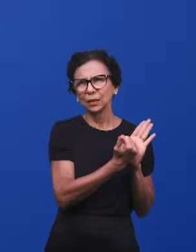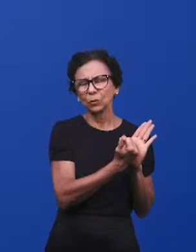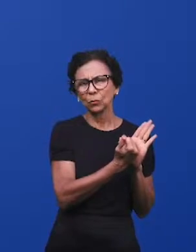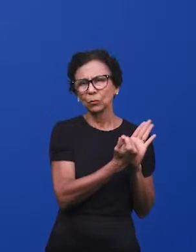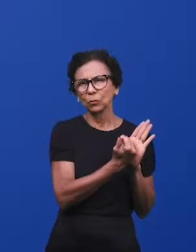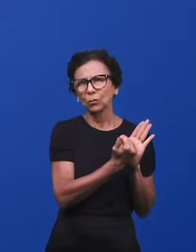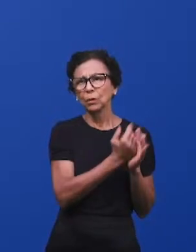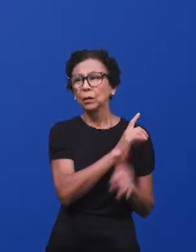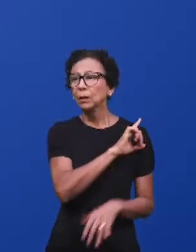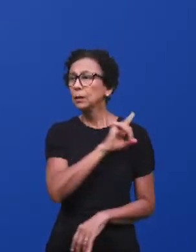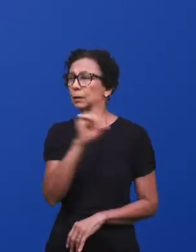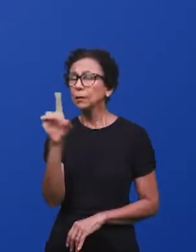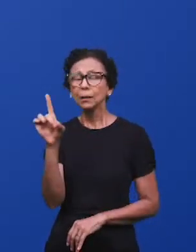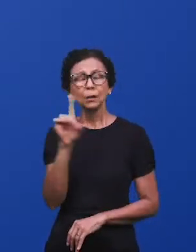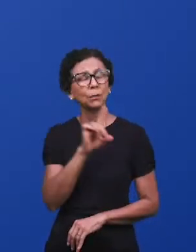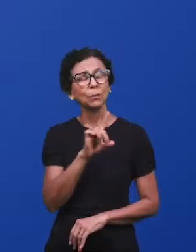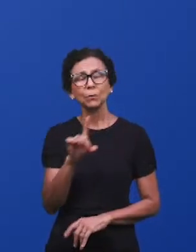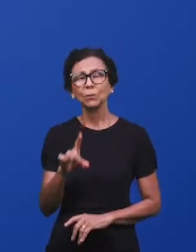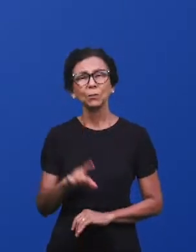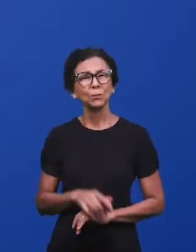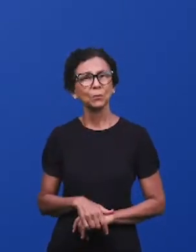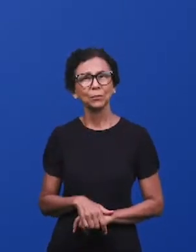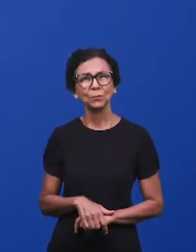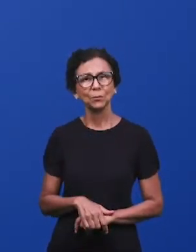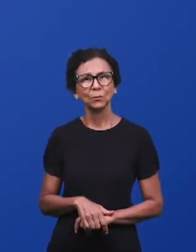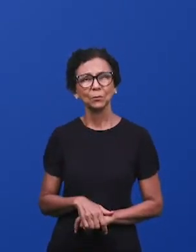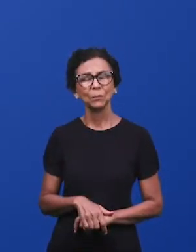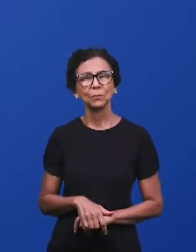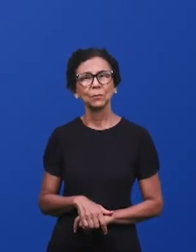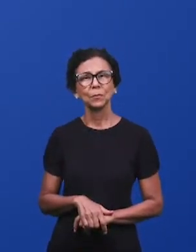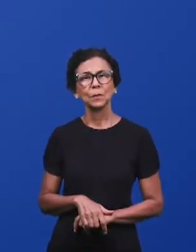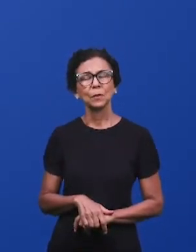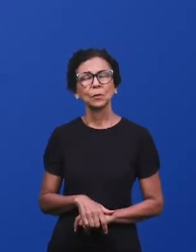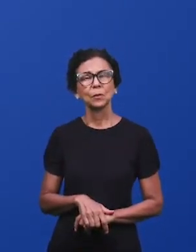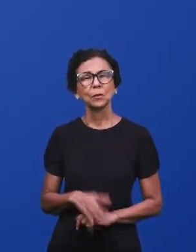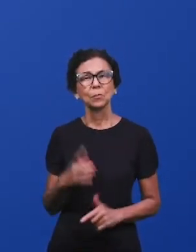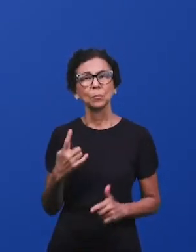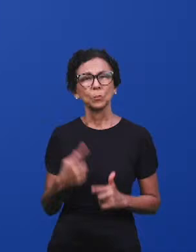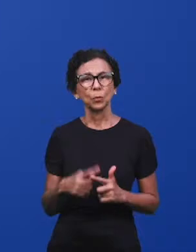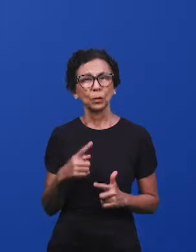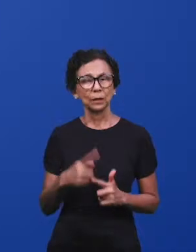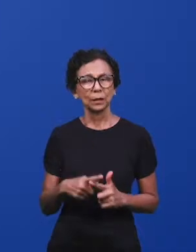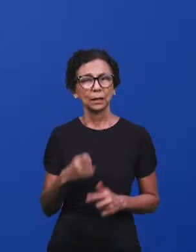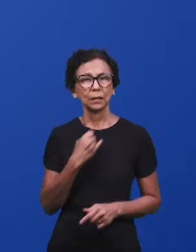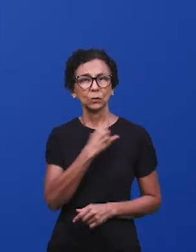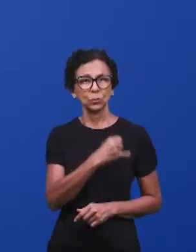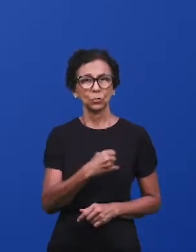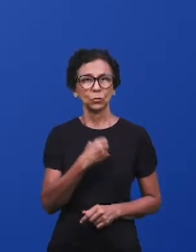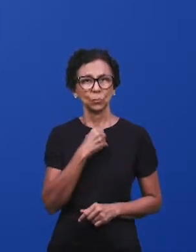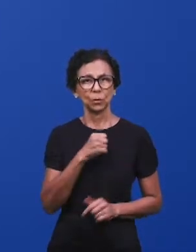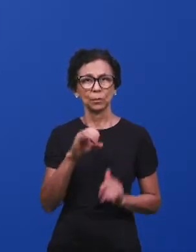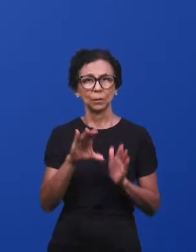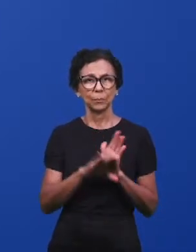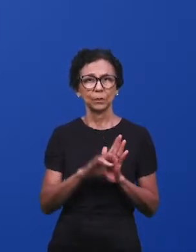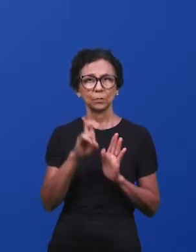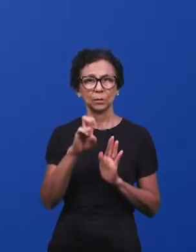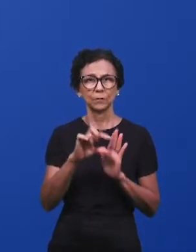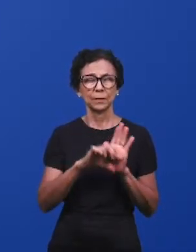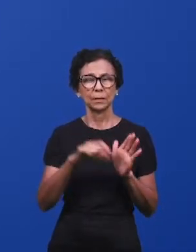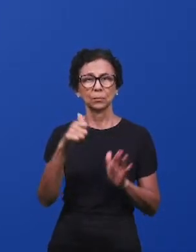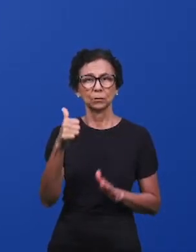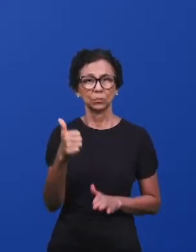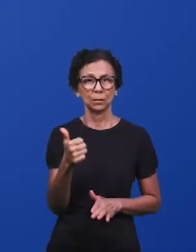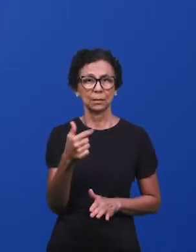no versículo anterior, em João, capítulo 5, versículo 17, o Senhor